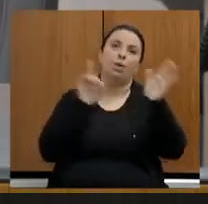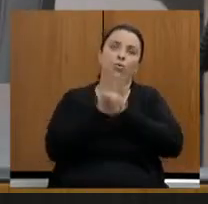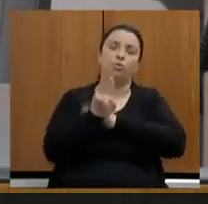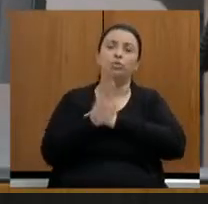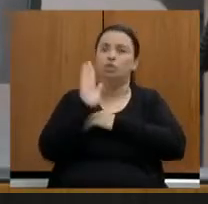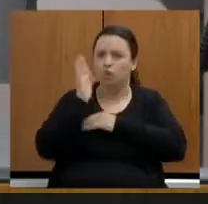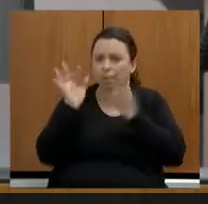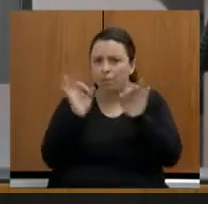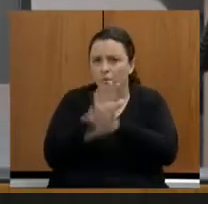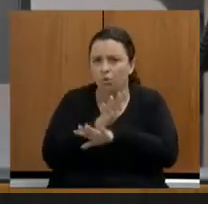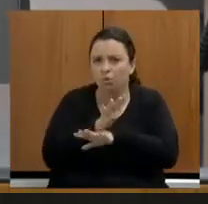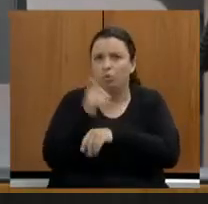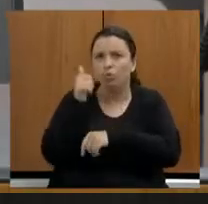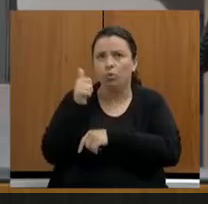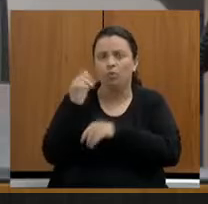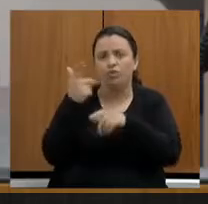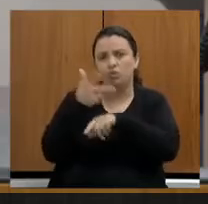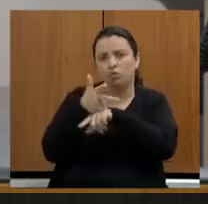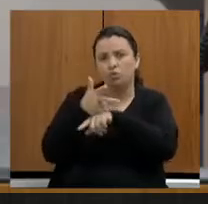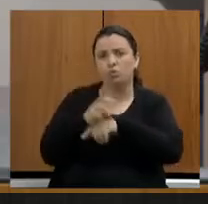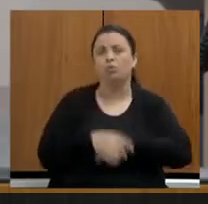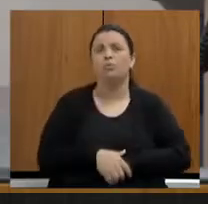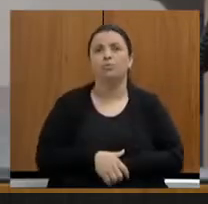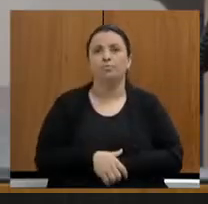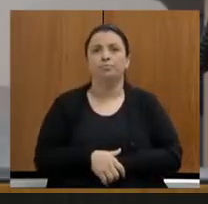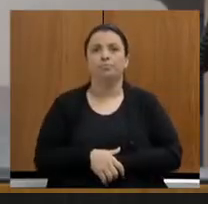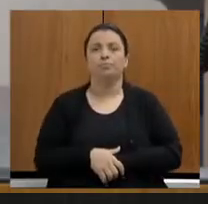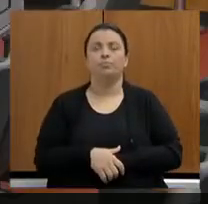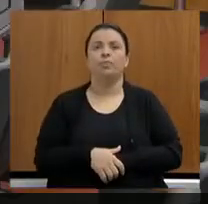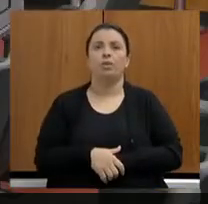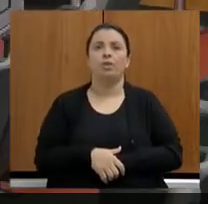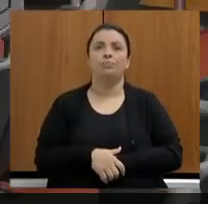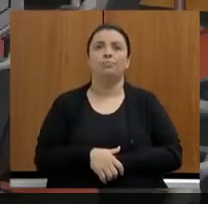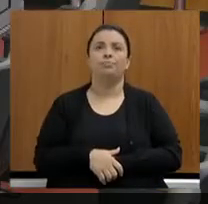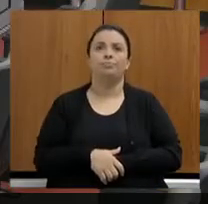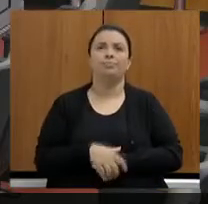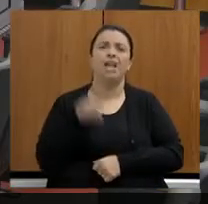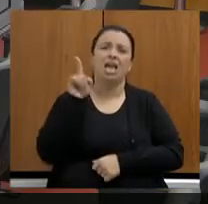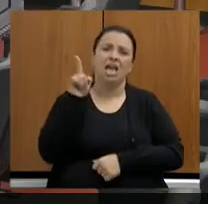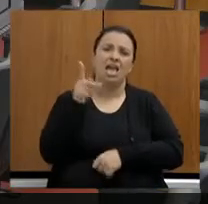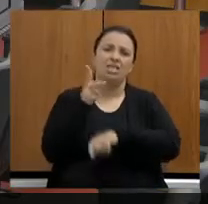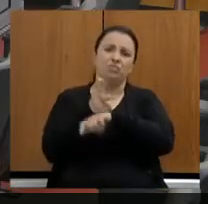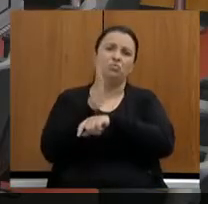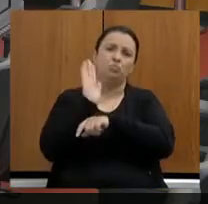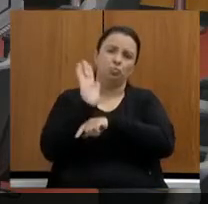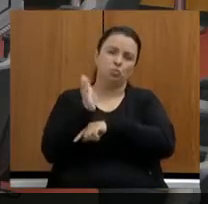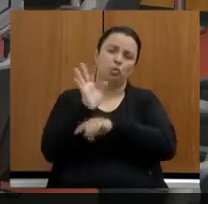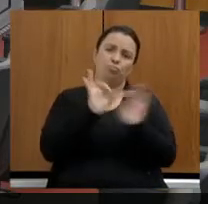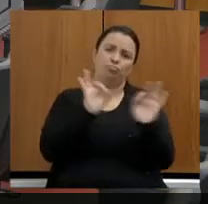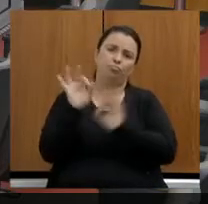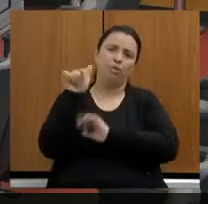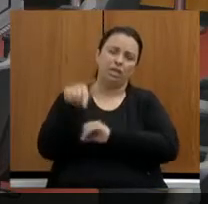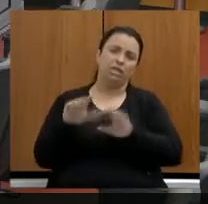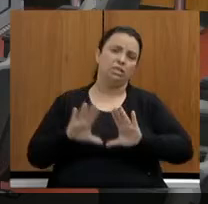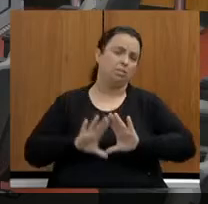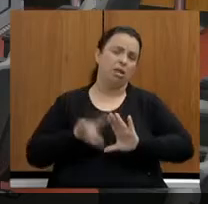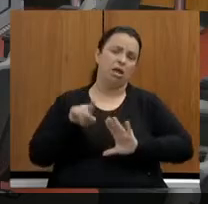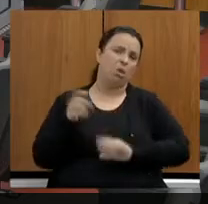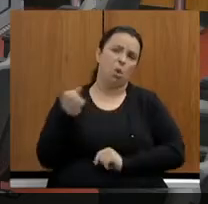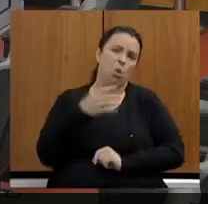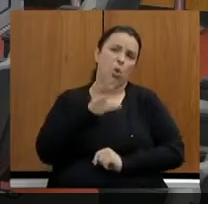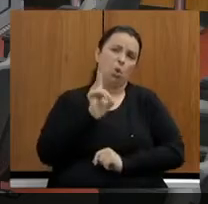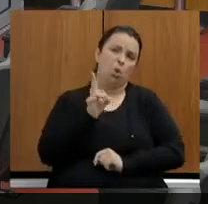aí ele esse vídeo já foi mostrado aqui na Assembleia Legislativa não é nada